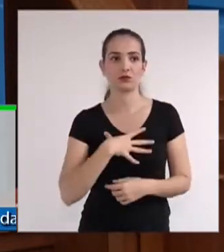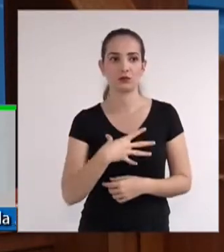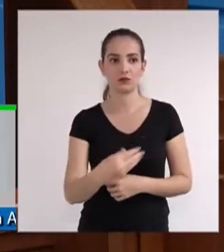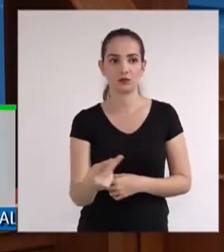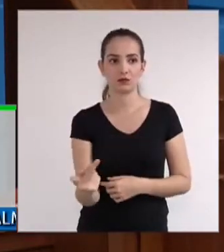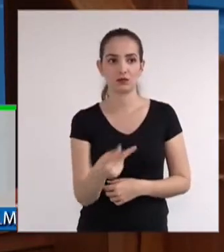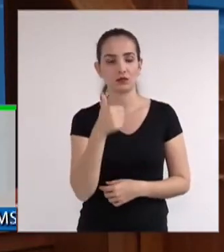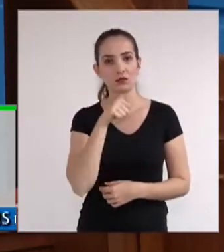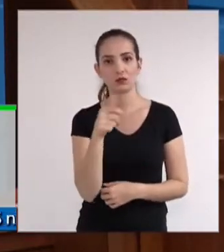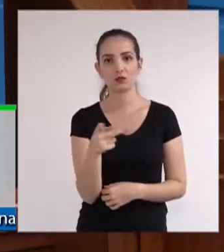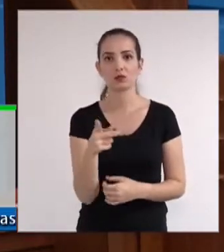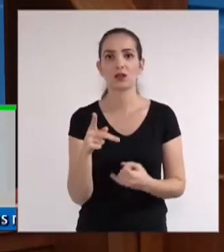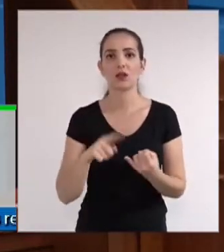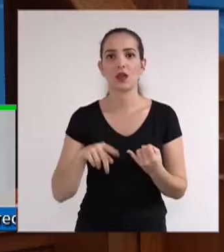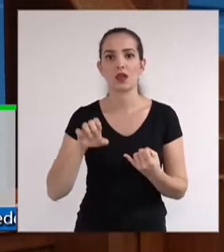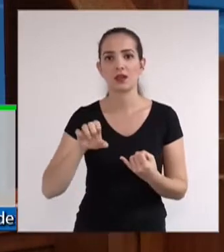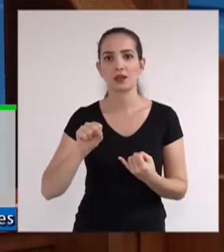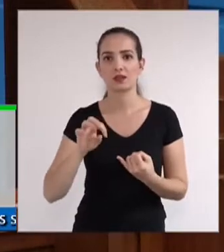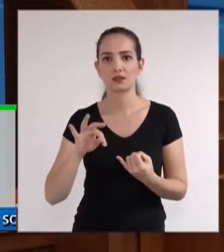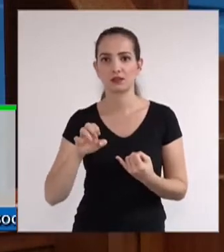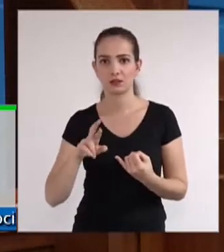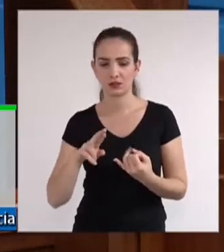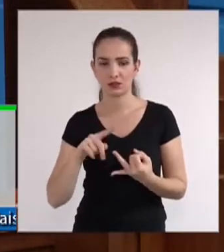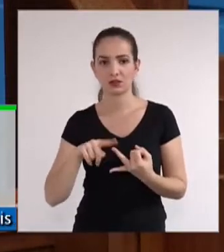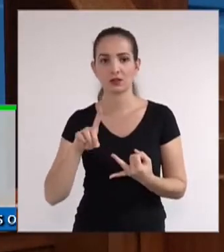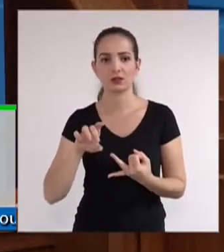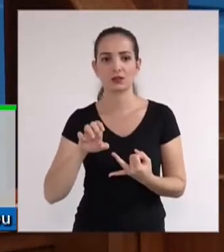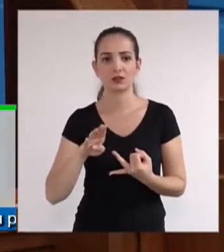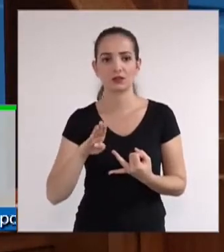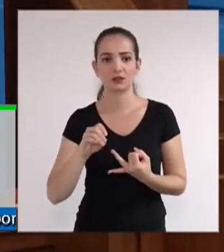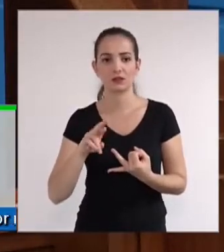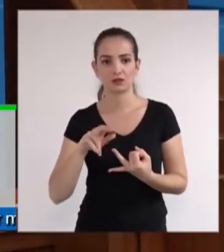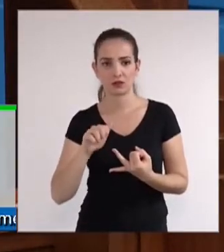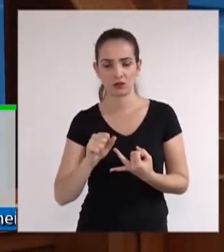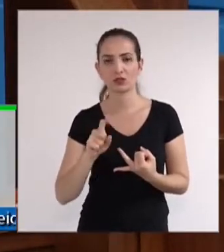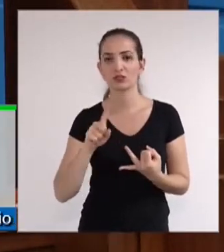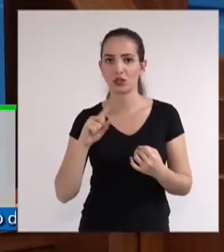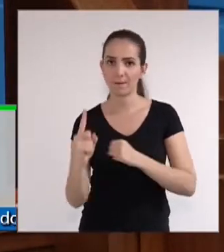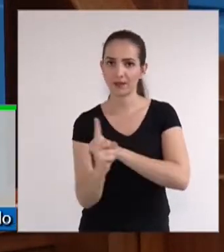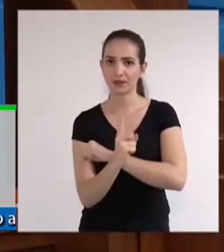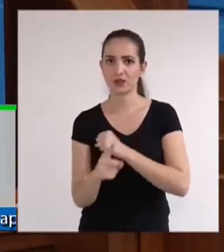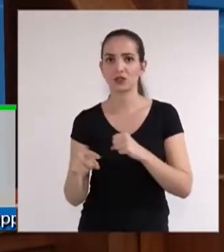Débora, que inclusive foram pacientes do Dr. Paulo na primeira infância.